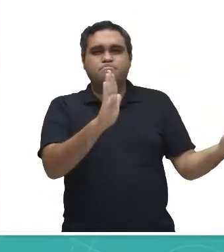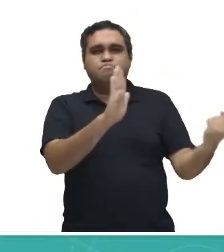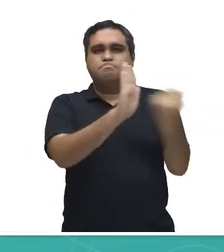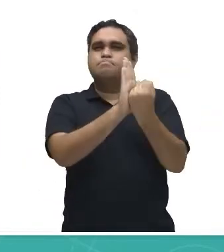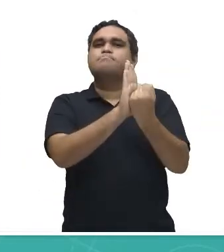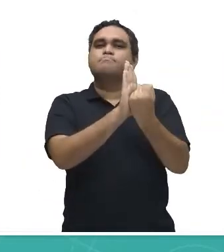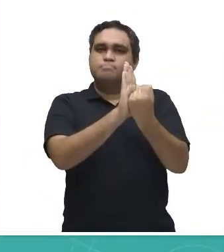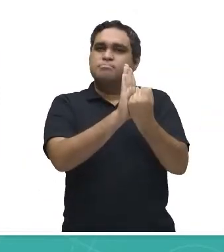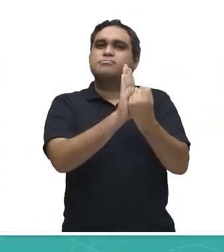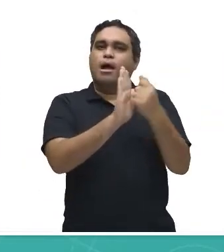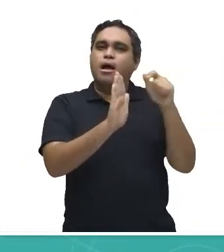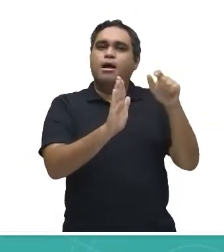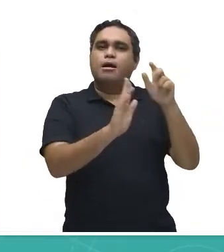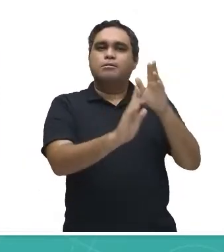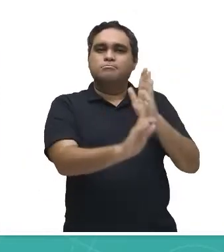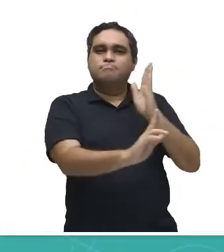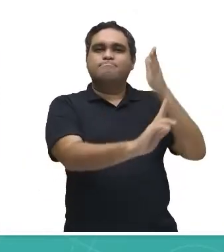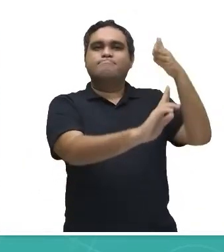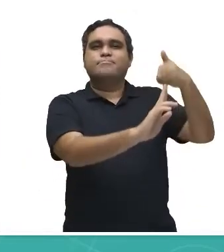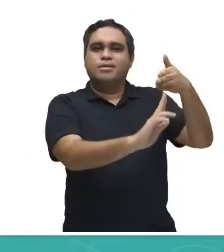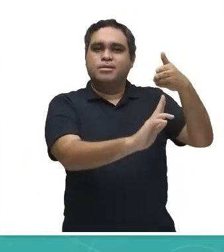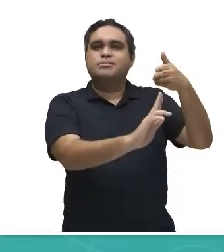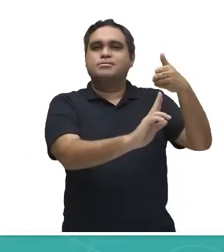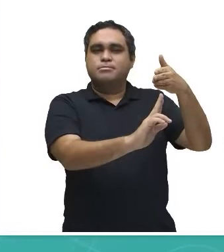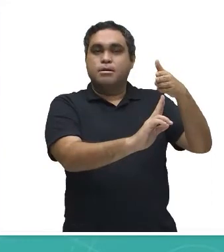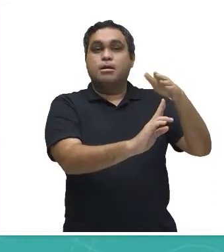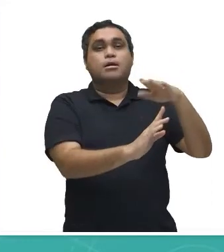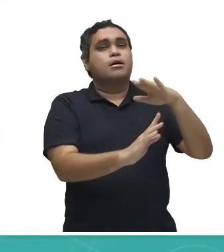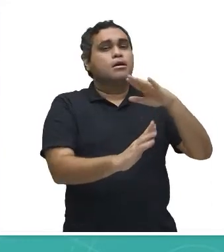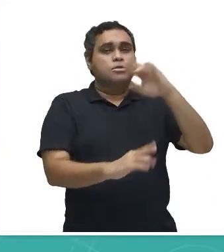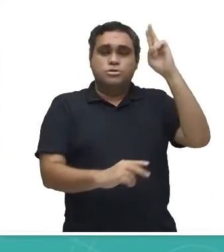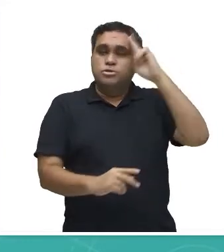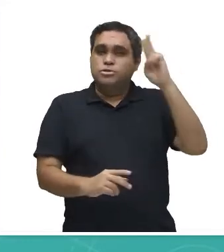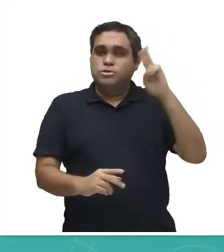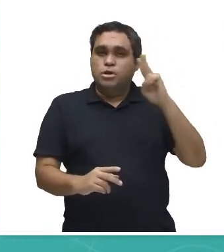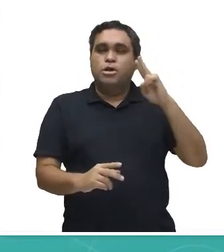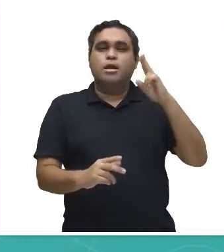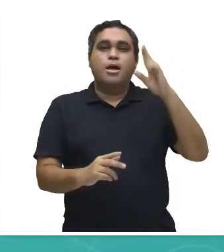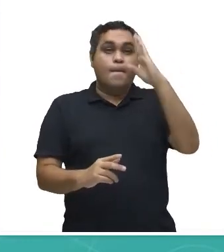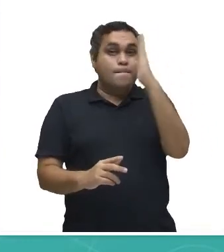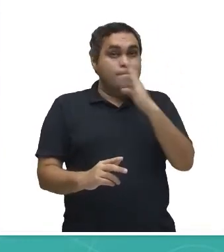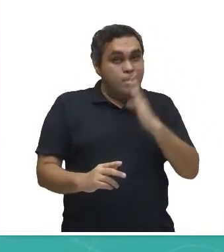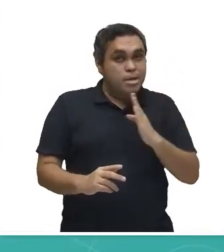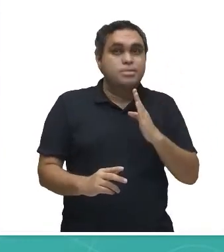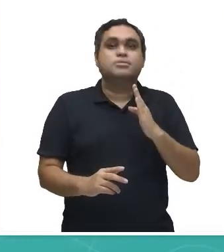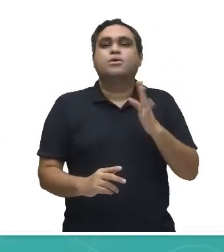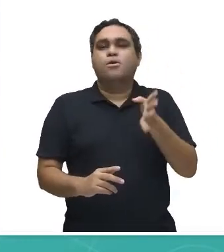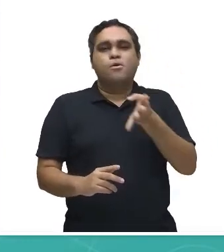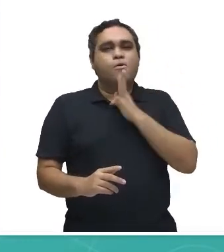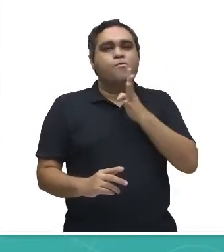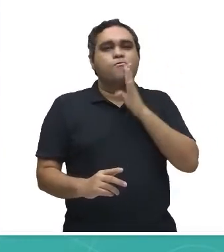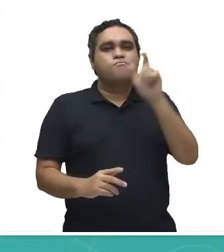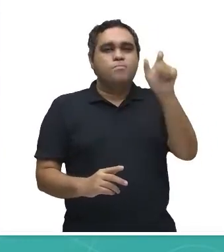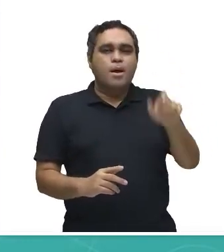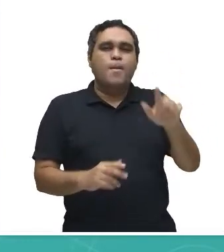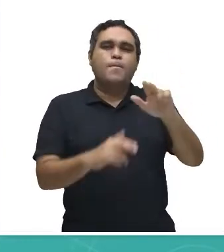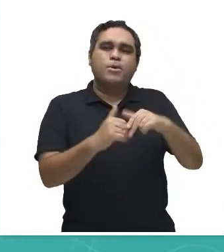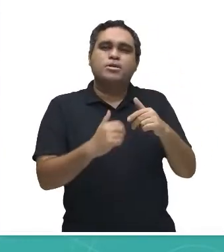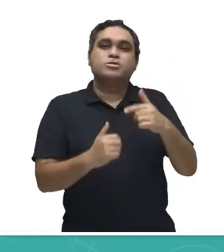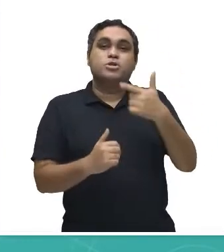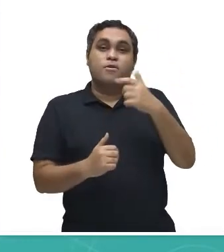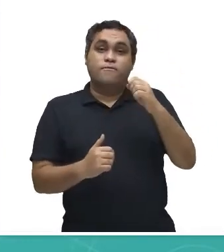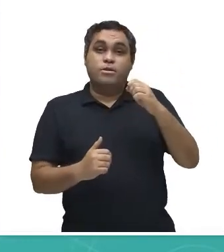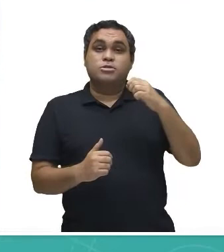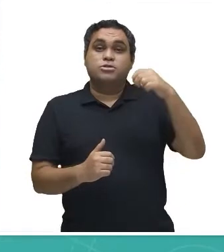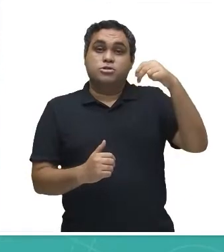de resistência, ela se perdurou em toda a história que nós temos até hoje. Por isso que o dia 20 de novembro é comemorado o